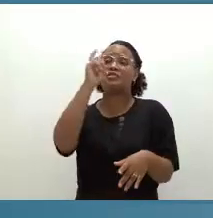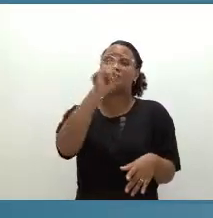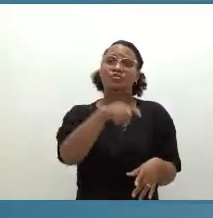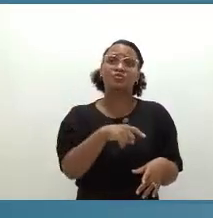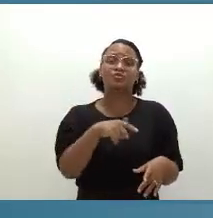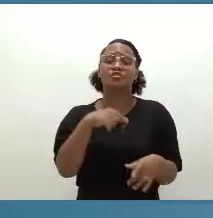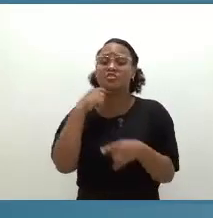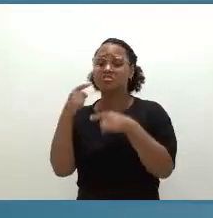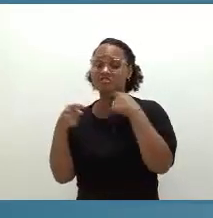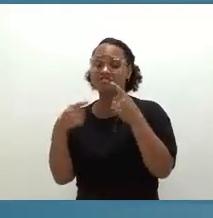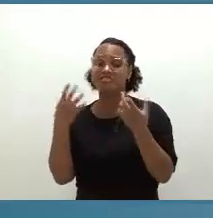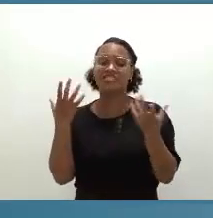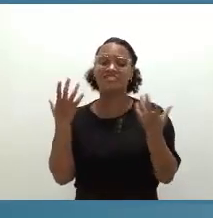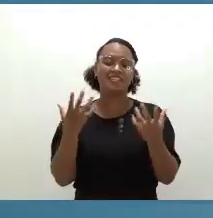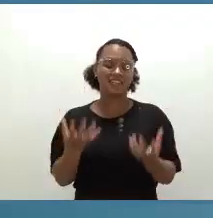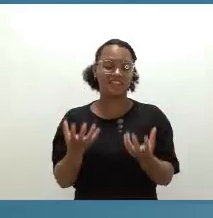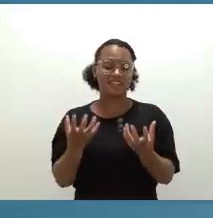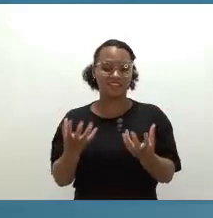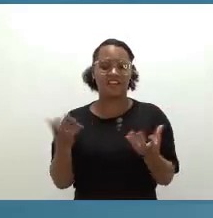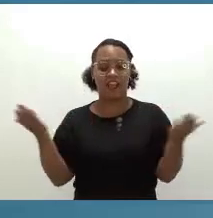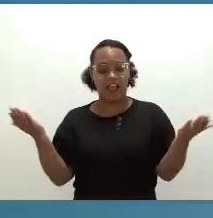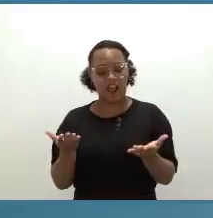Agora tem, né? Agora tem.